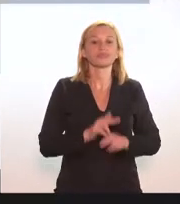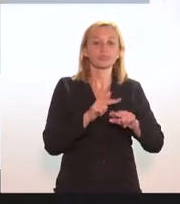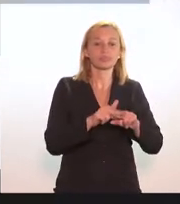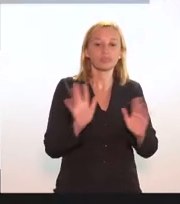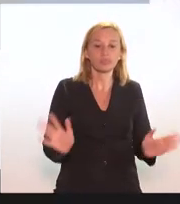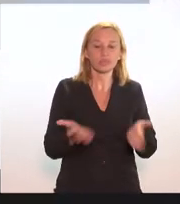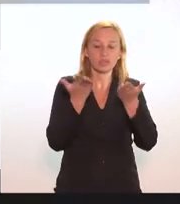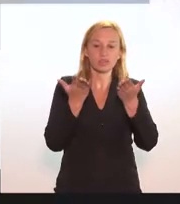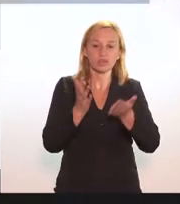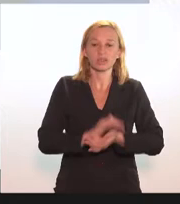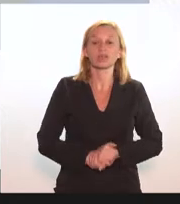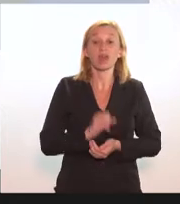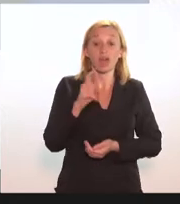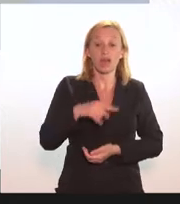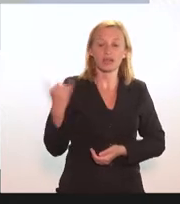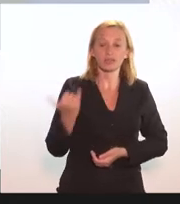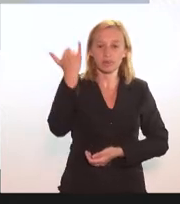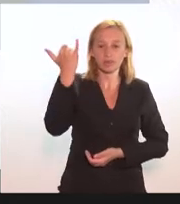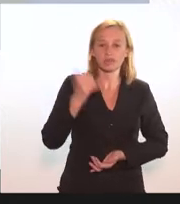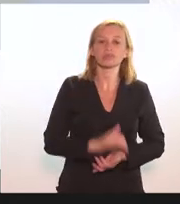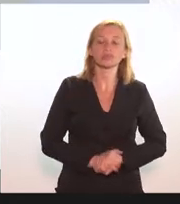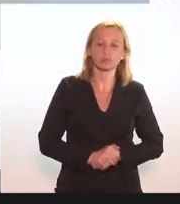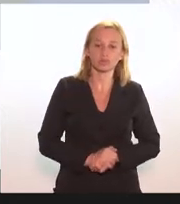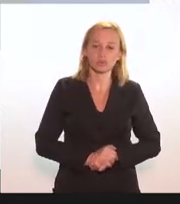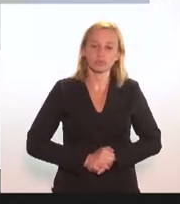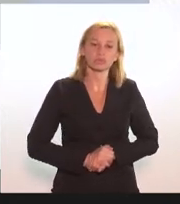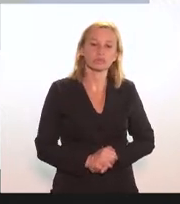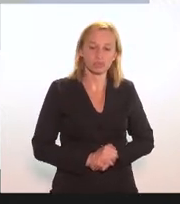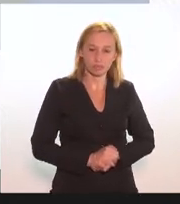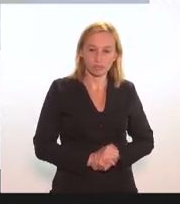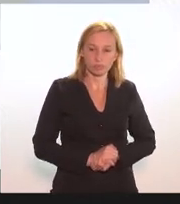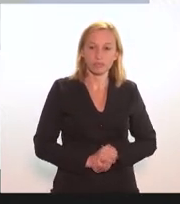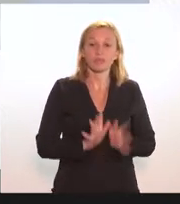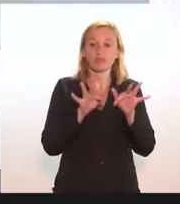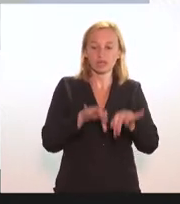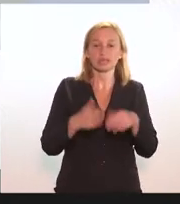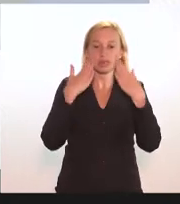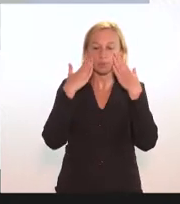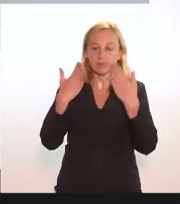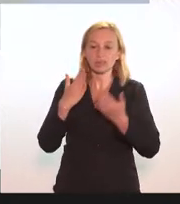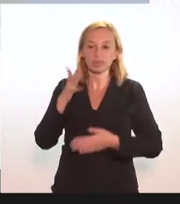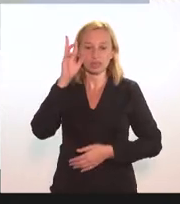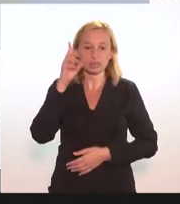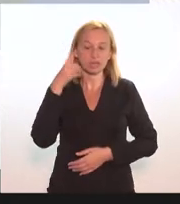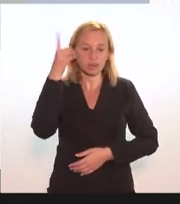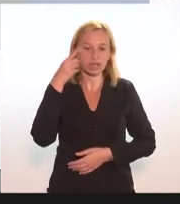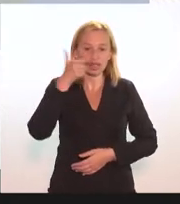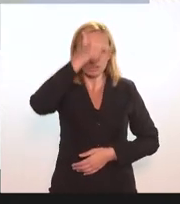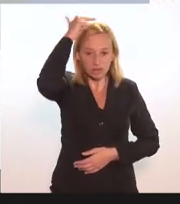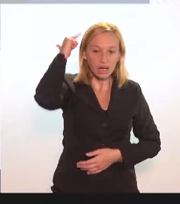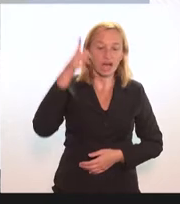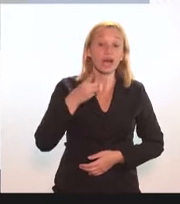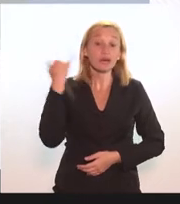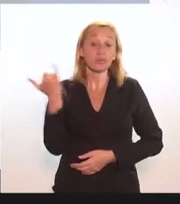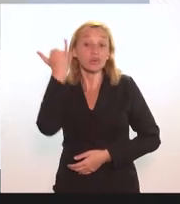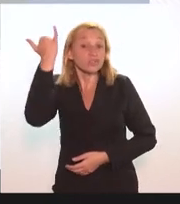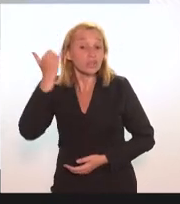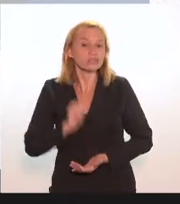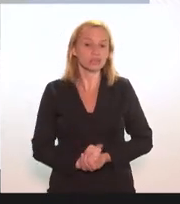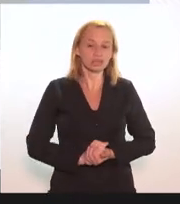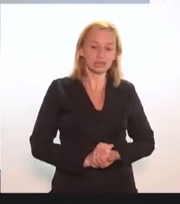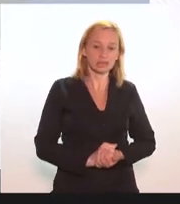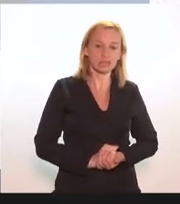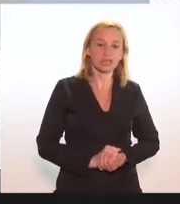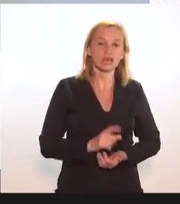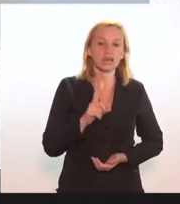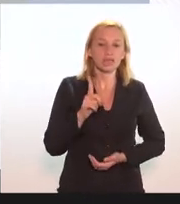Motivação para isso e a importância, e aí, encaminhando para terminar minha apresentação, deputado Luiz Paulo, a importância disso. Esse